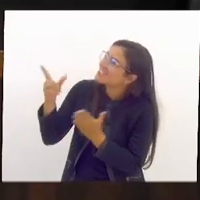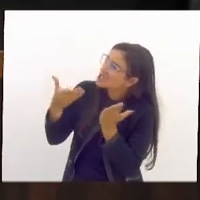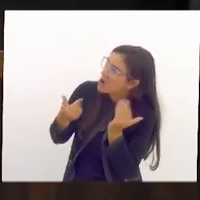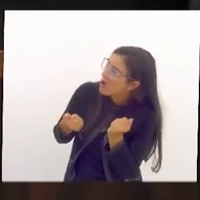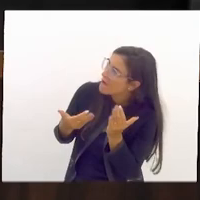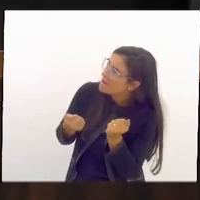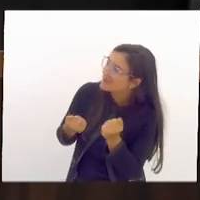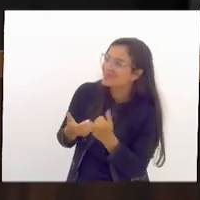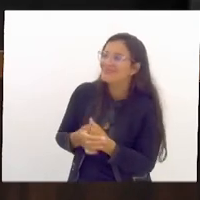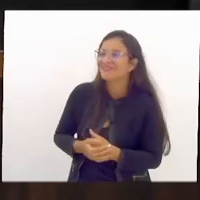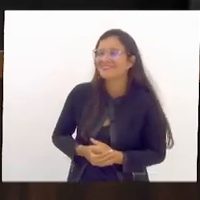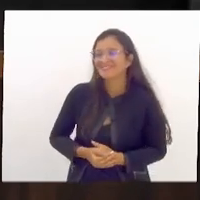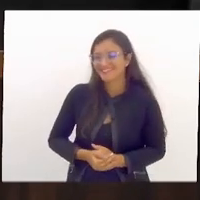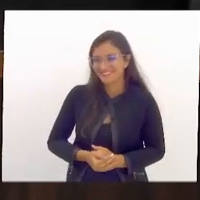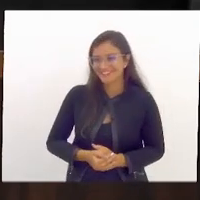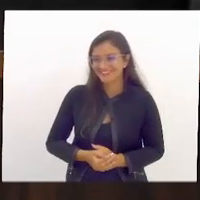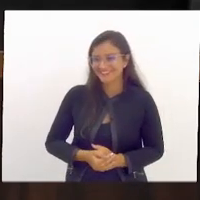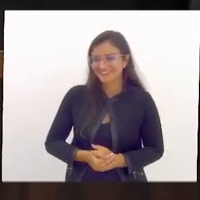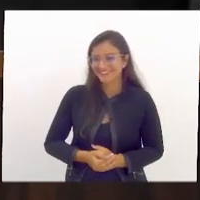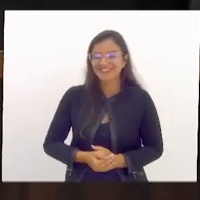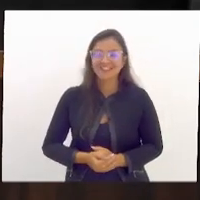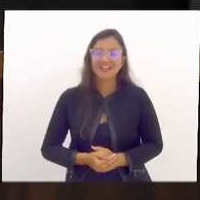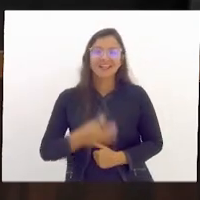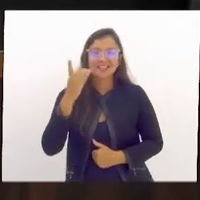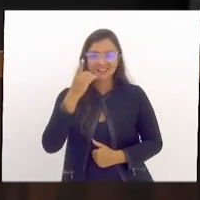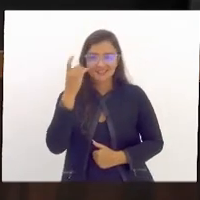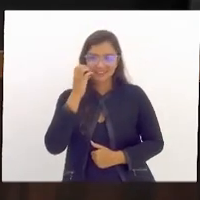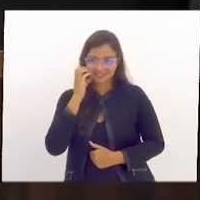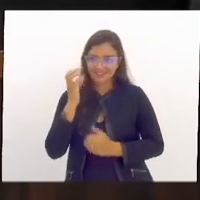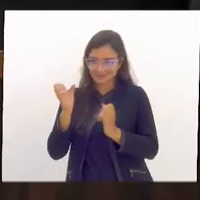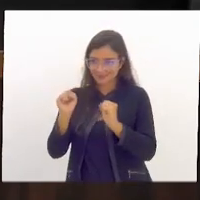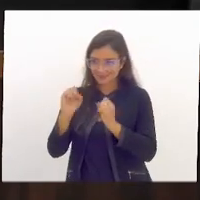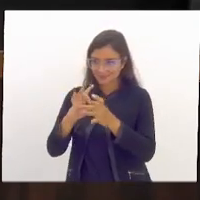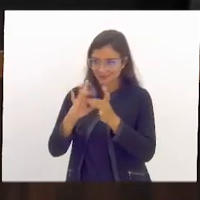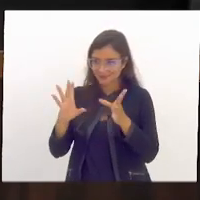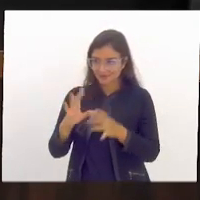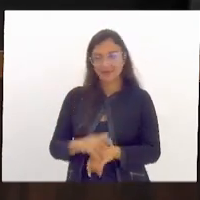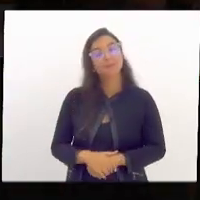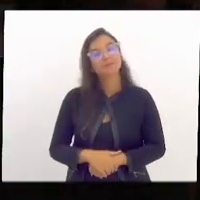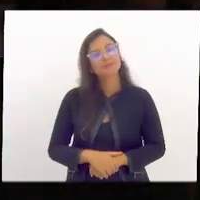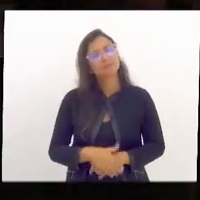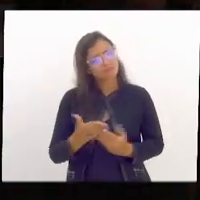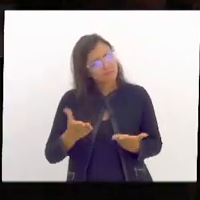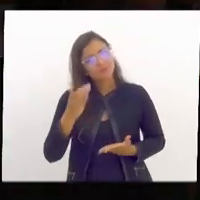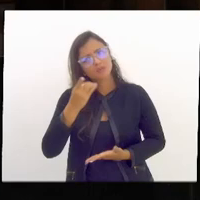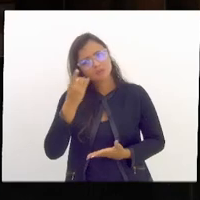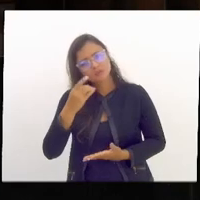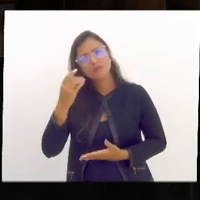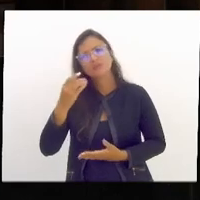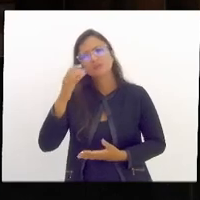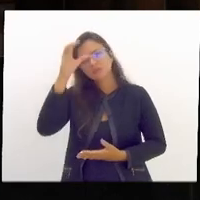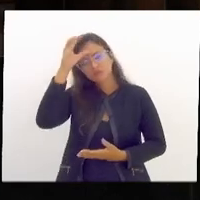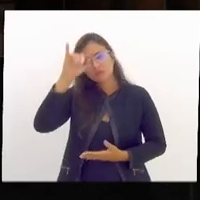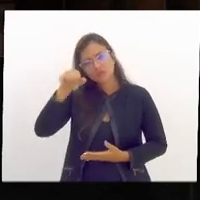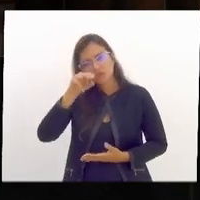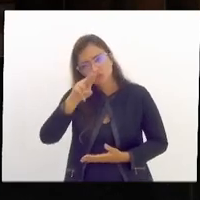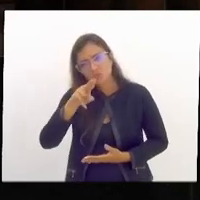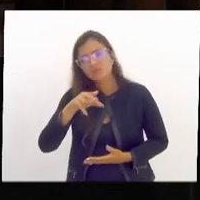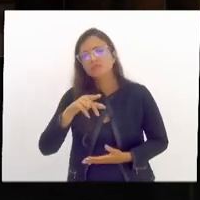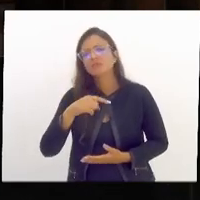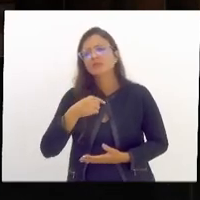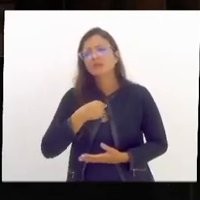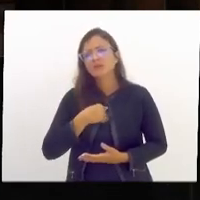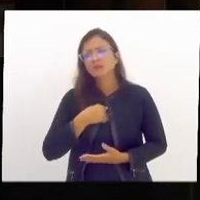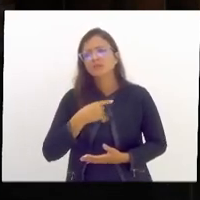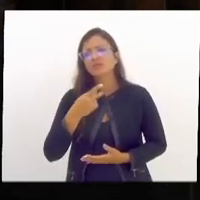juventude. Deputado Valdec. Deputada Tia Ju, eu quero também, de saída,